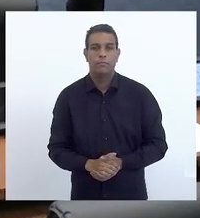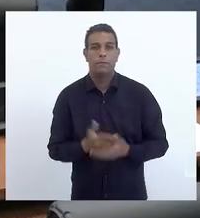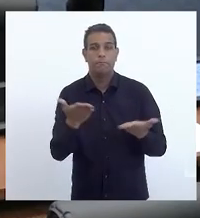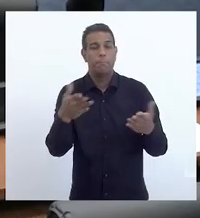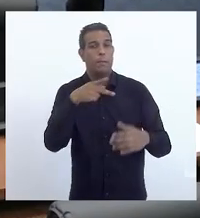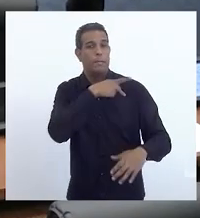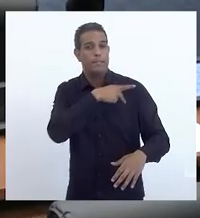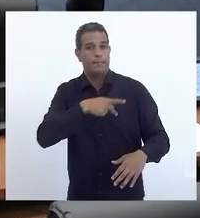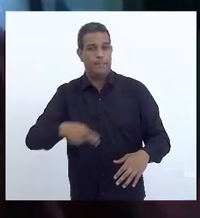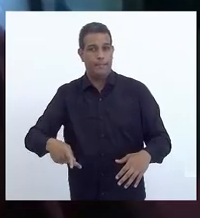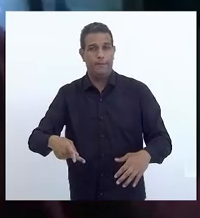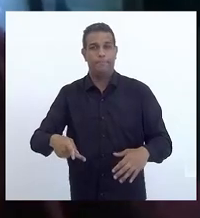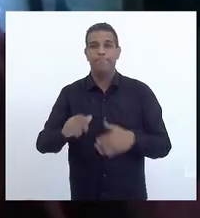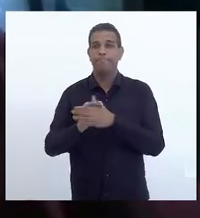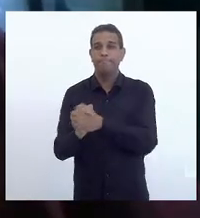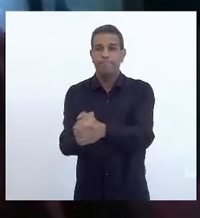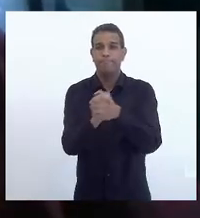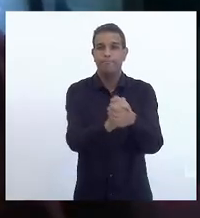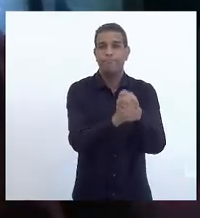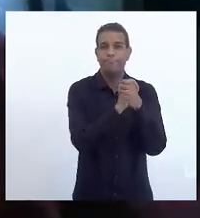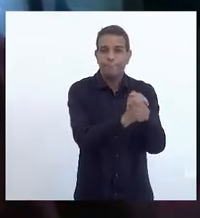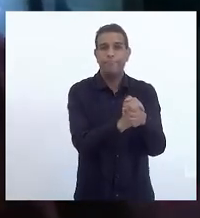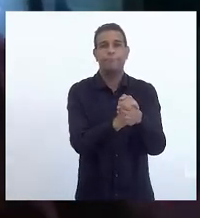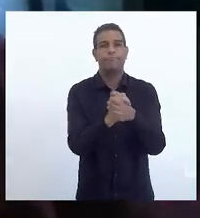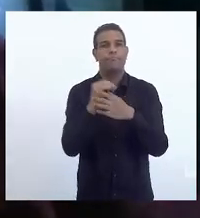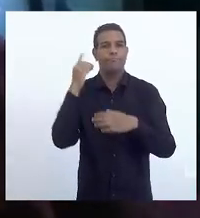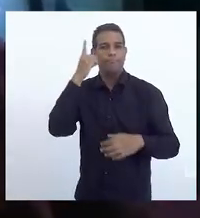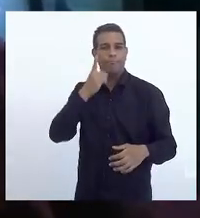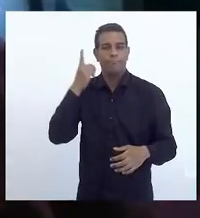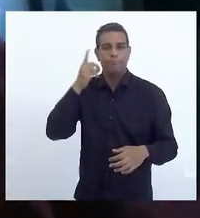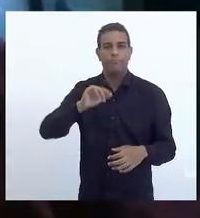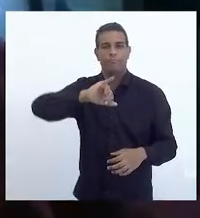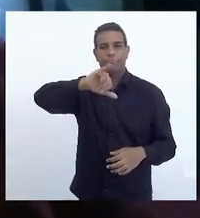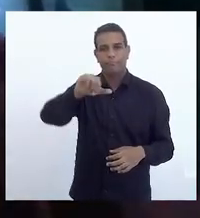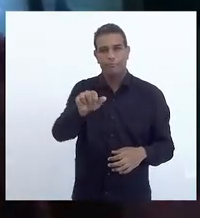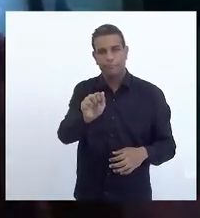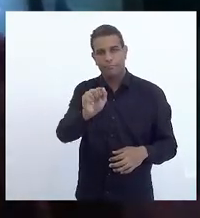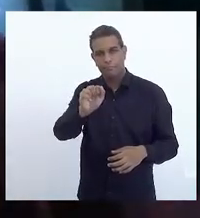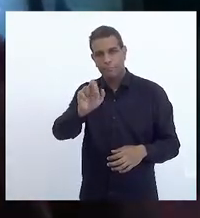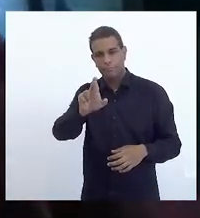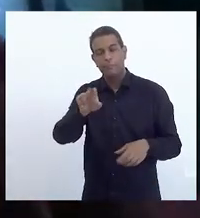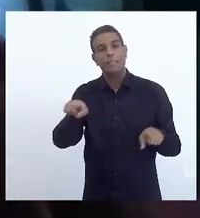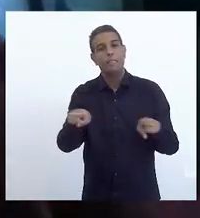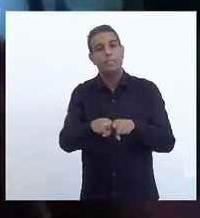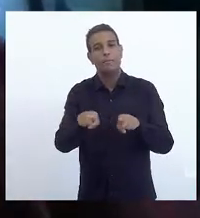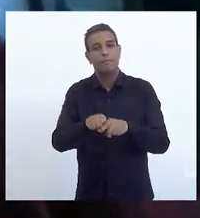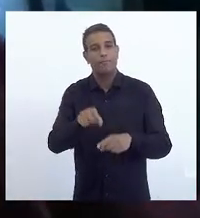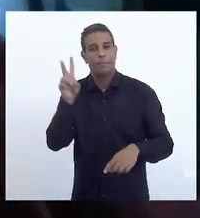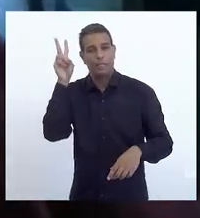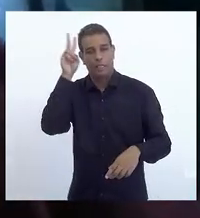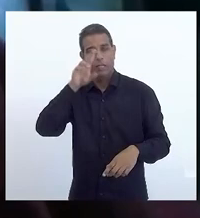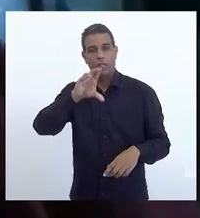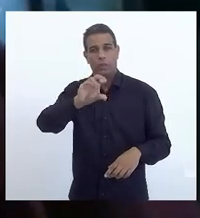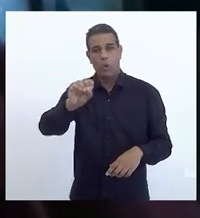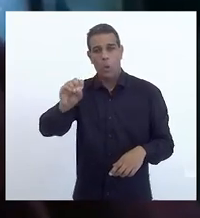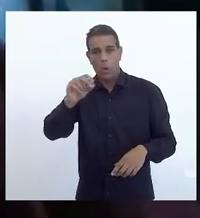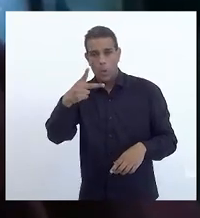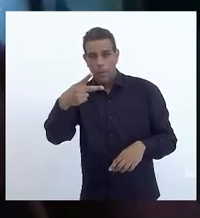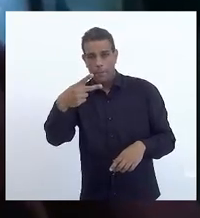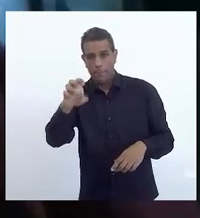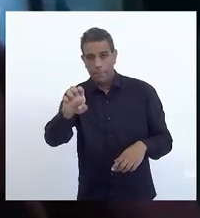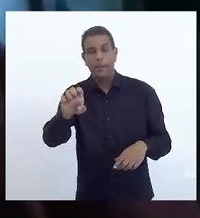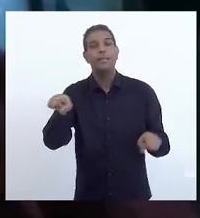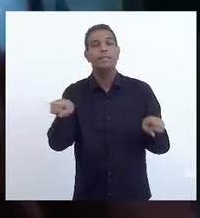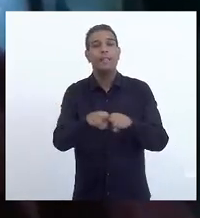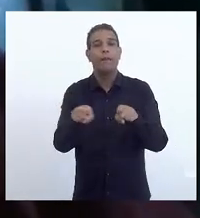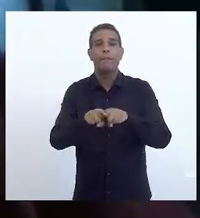Presidente, saudando o deputado Jair Bittencourt, lembrando que a COP está discutindo